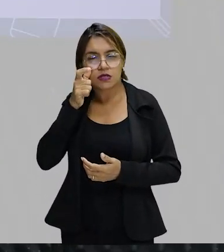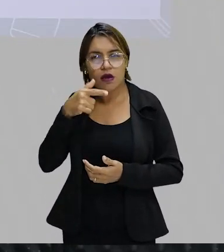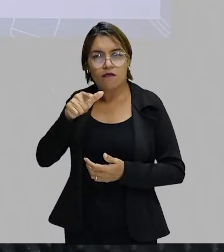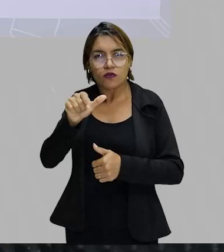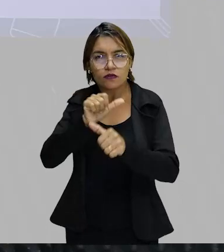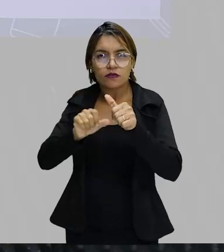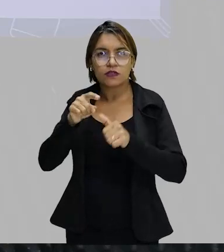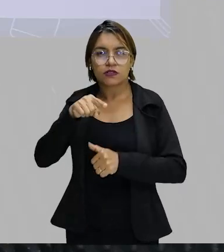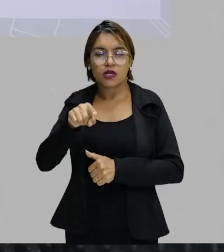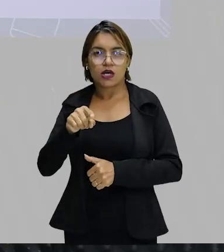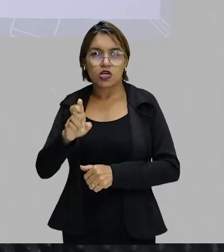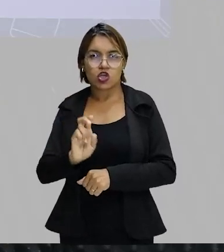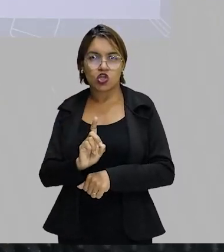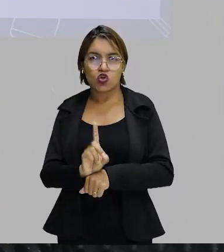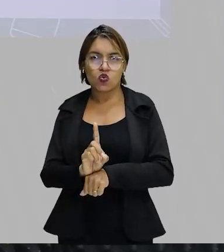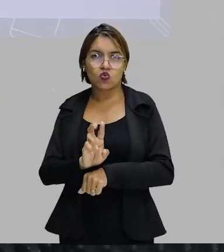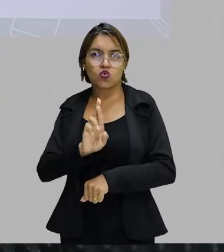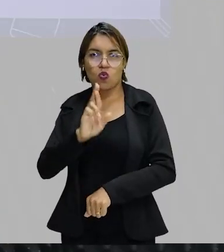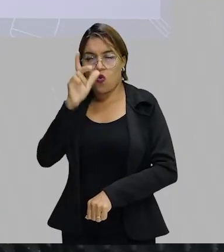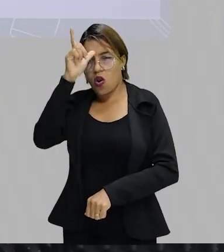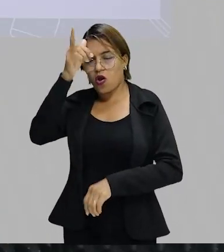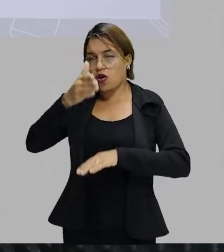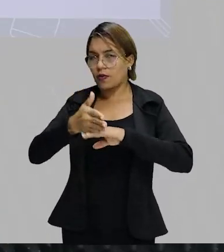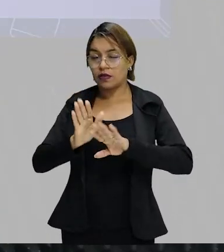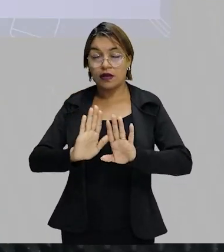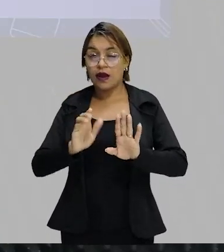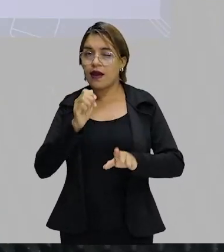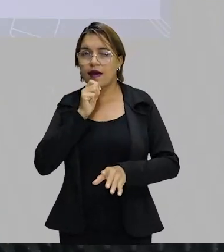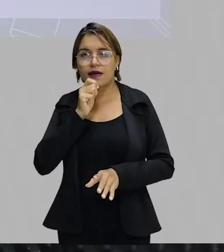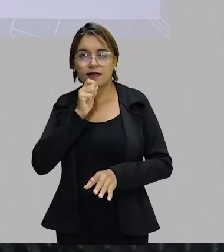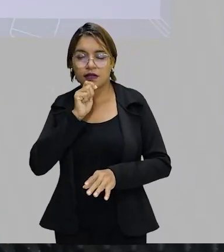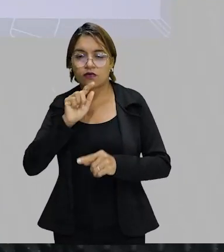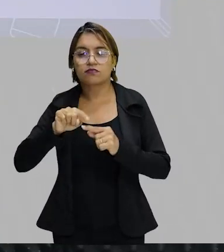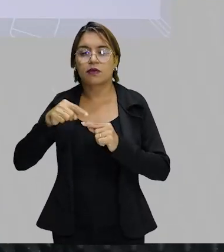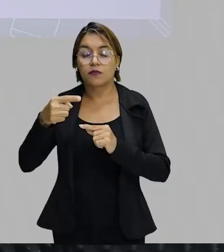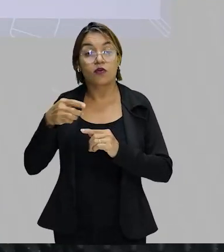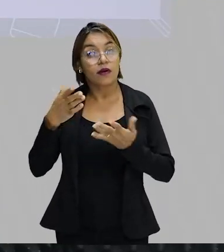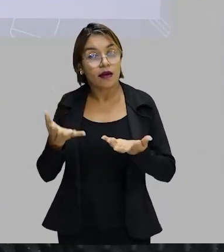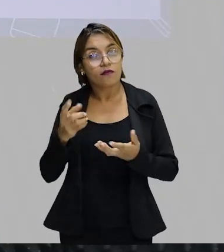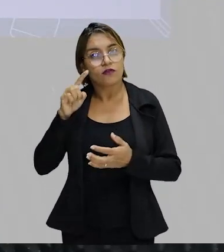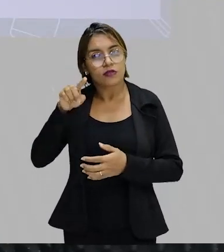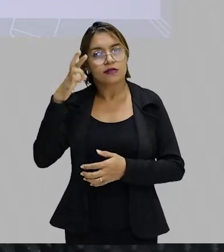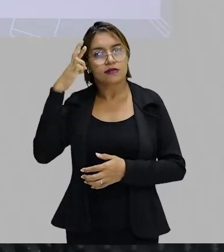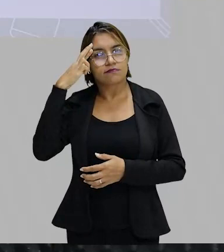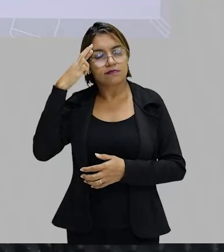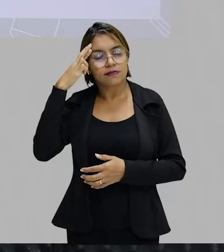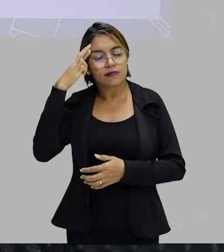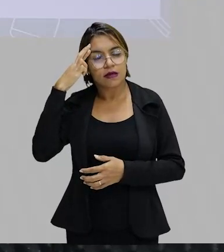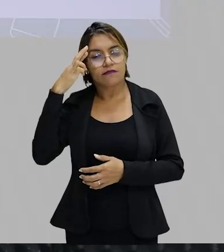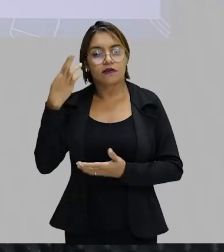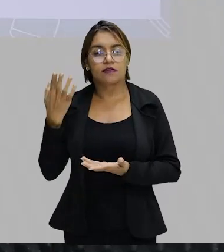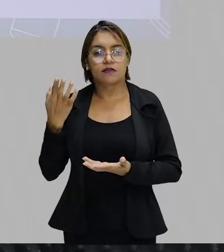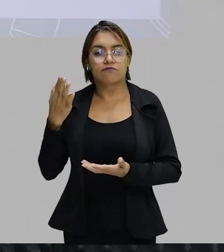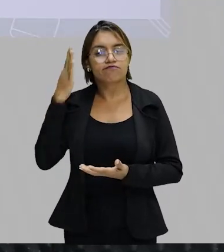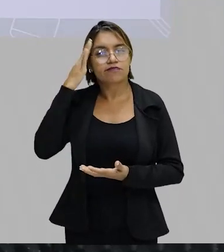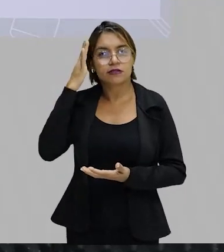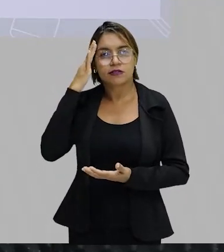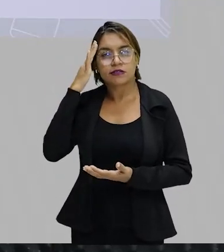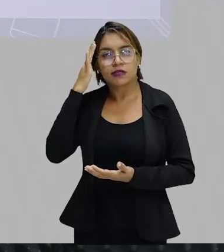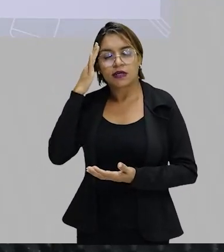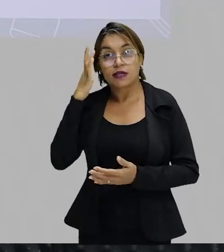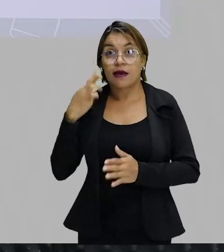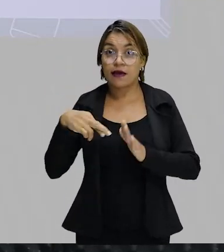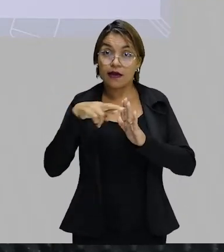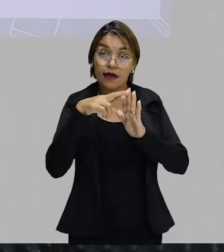conteúdo existe, entenda que tem uma regra para ele, existe, na verdade, uma aplicação para